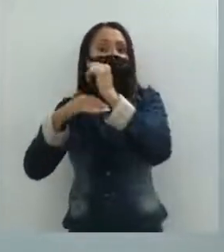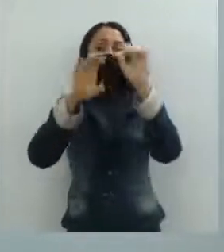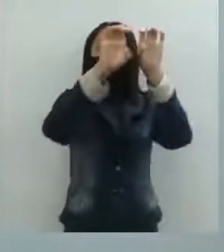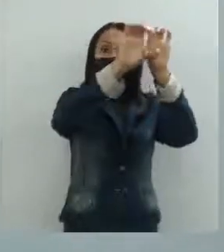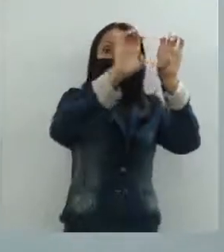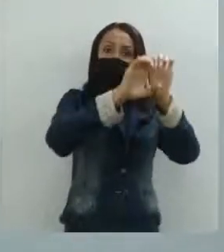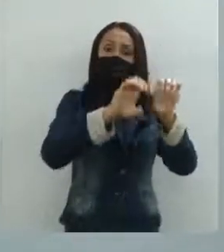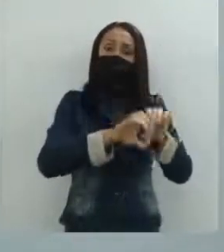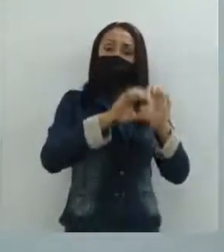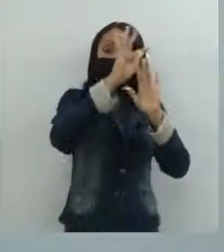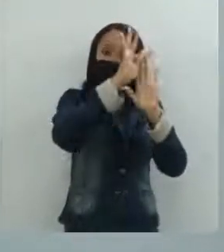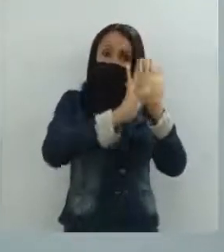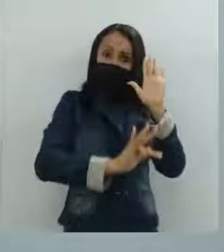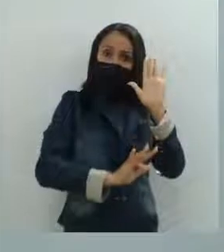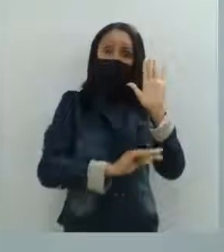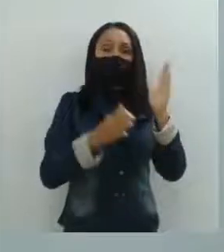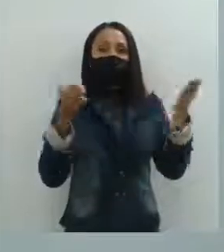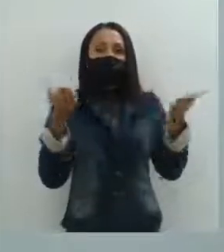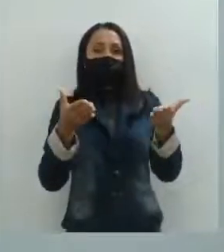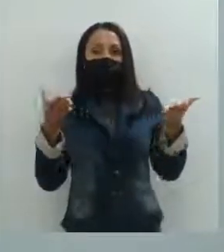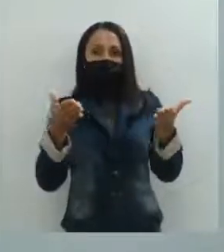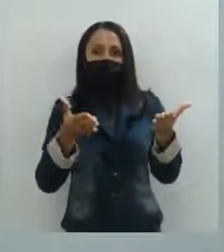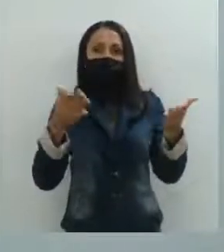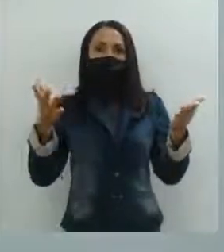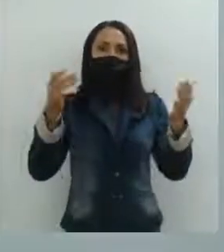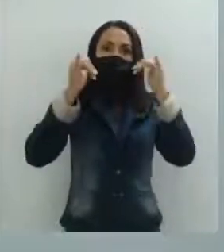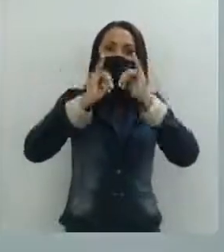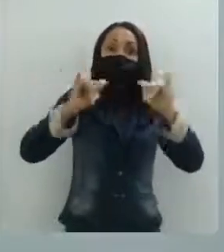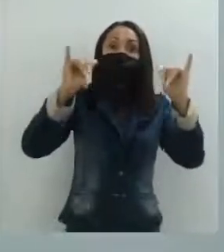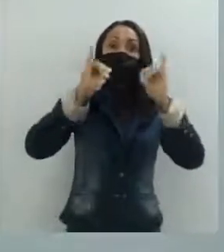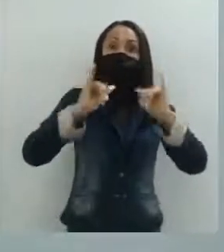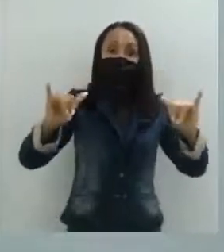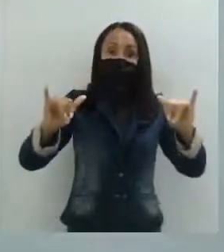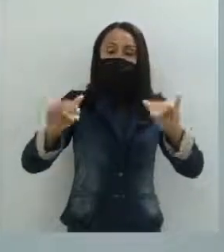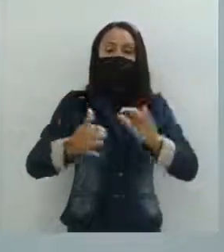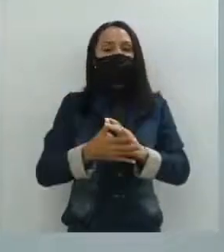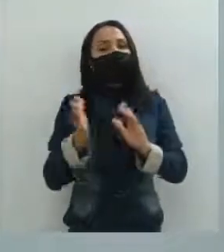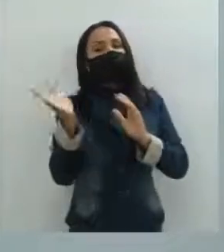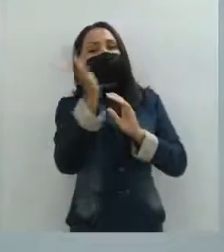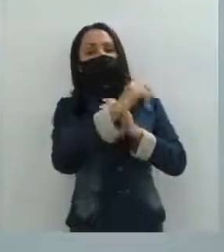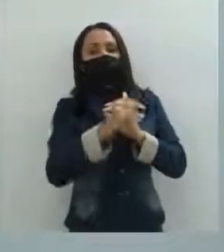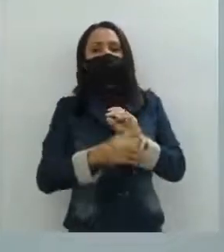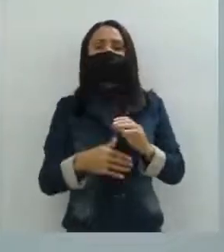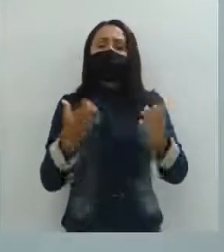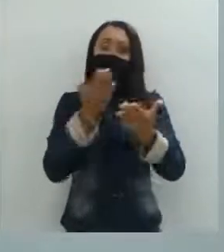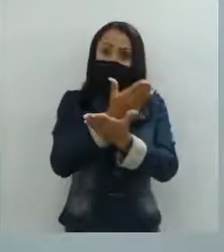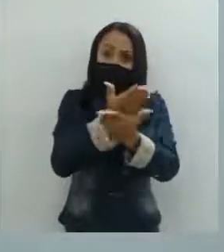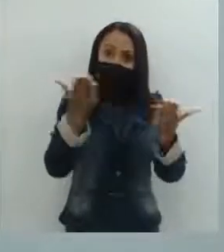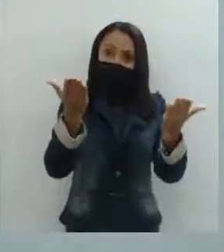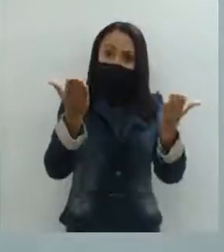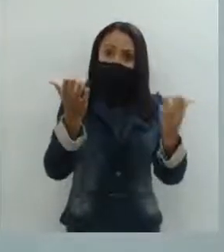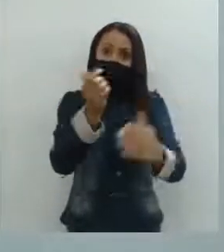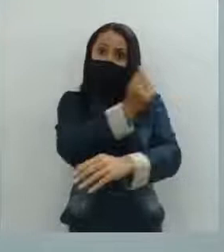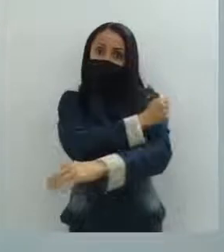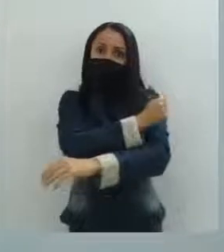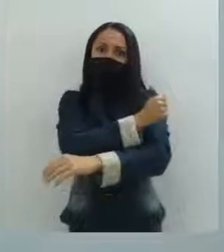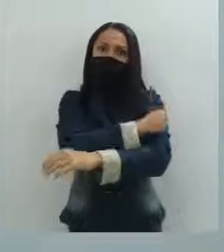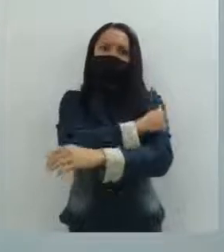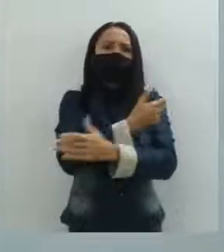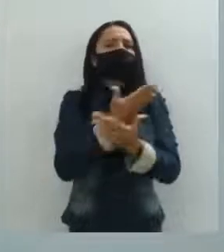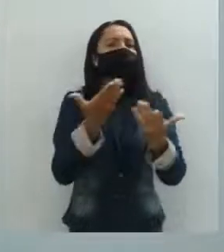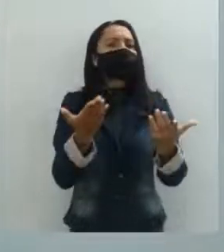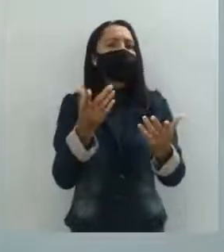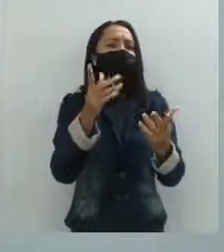do texto. E o texto de hoje é a notícia. Então vamos lá. Vocês, estudantes, que tal com o